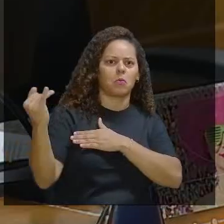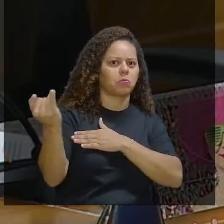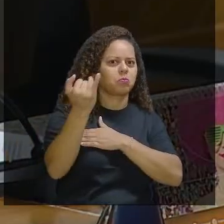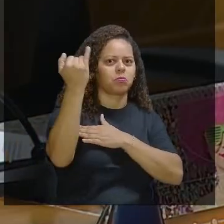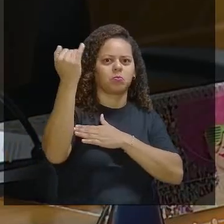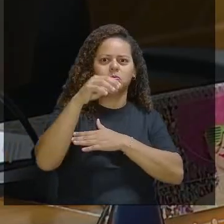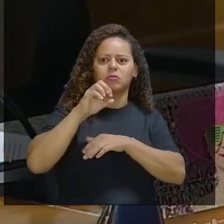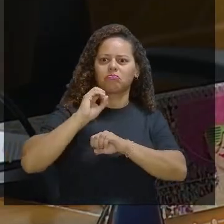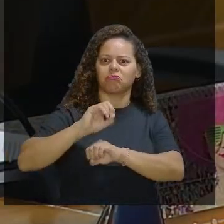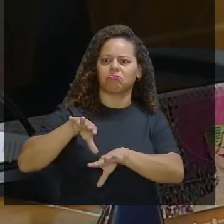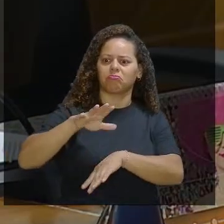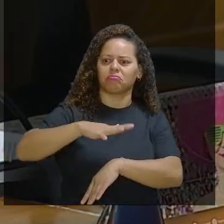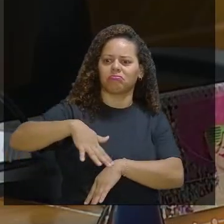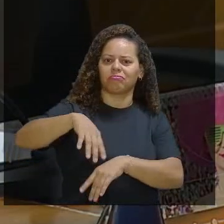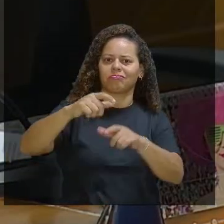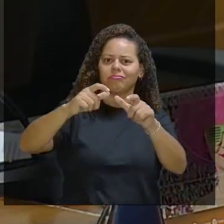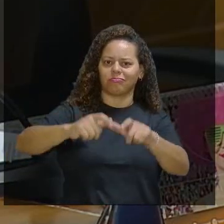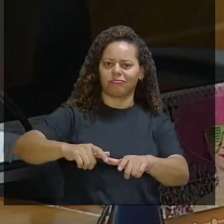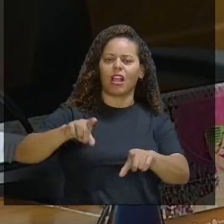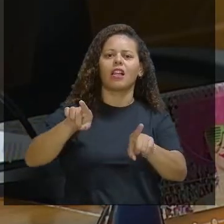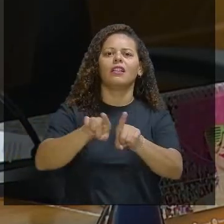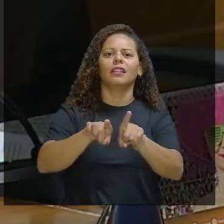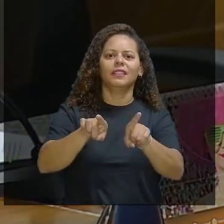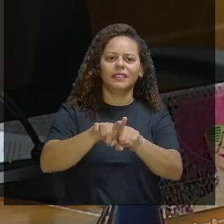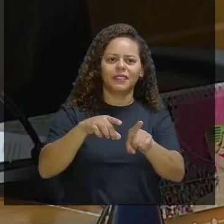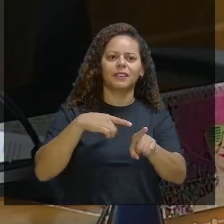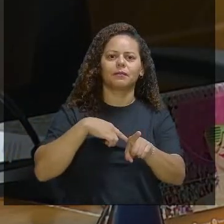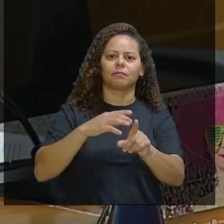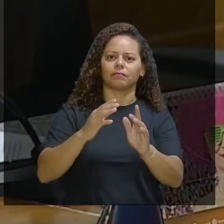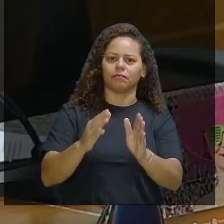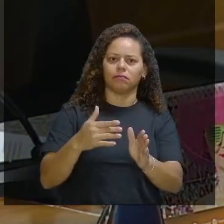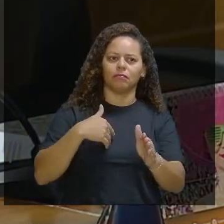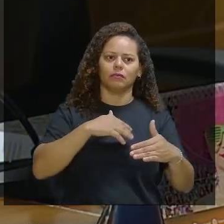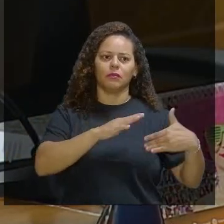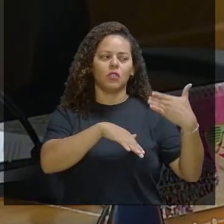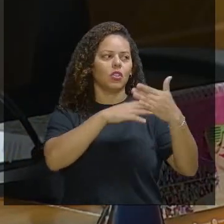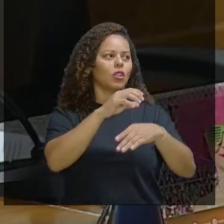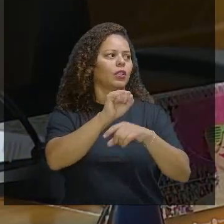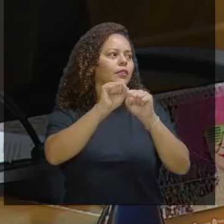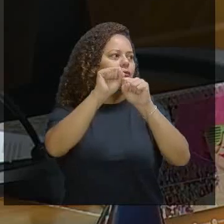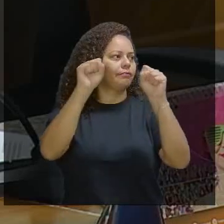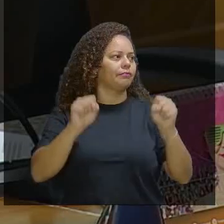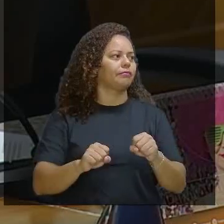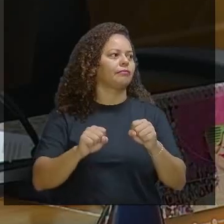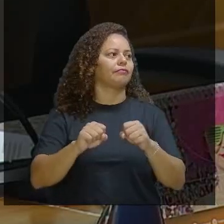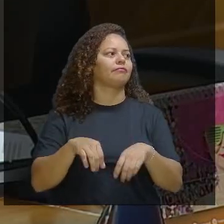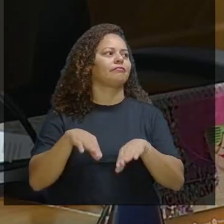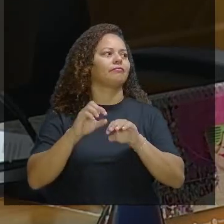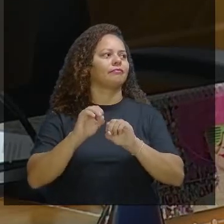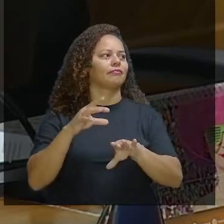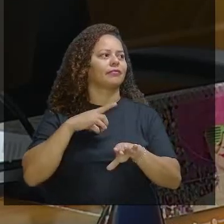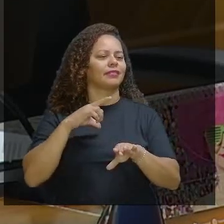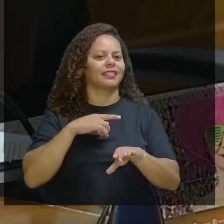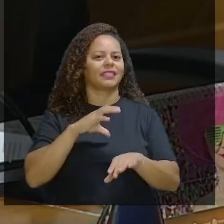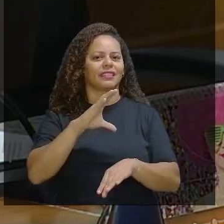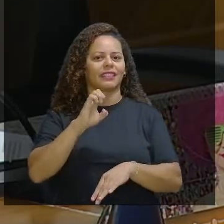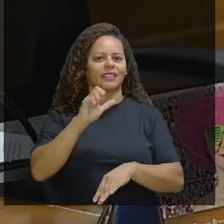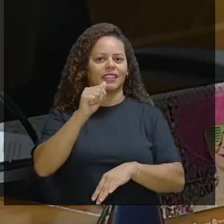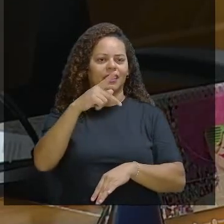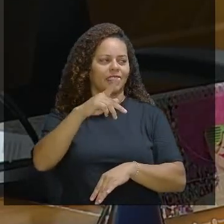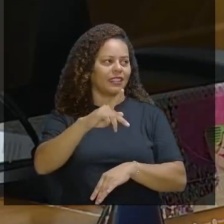ensino local. Também integrou a coordenação pedagógica do Sistema Educacional no Amapá, o